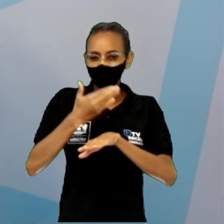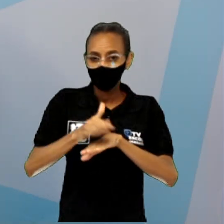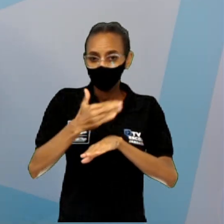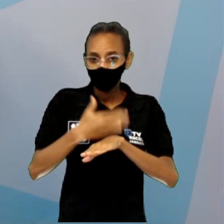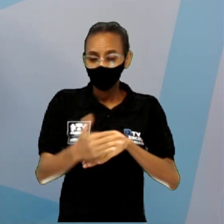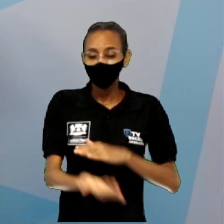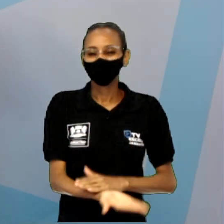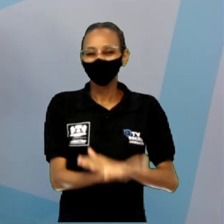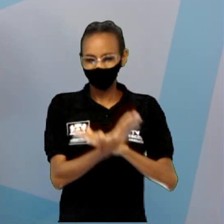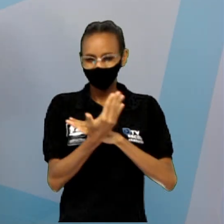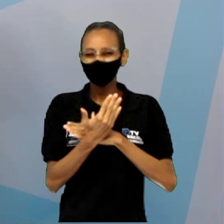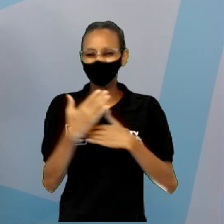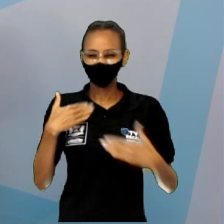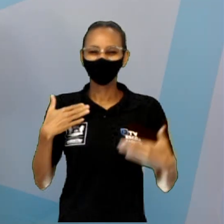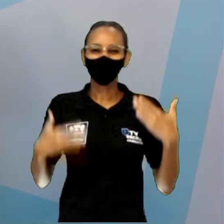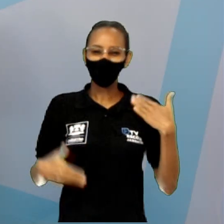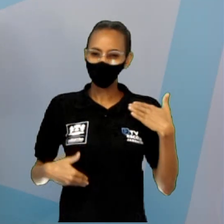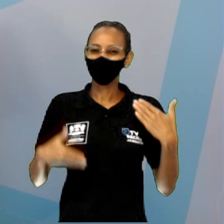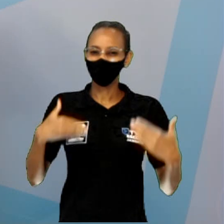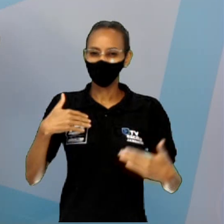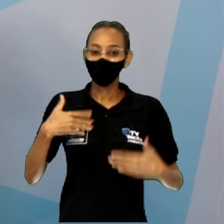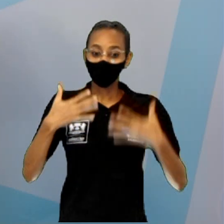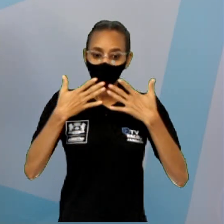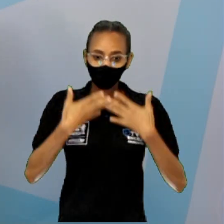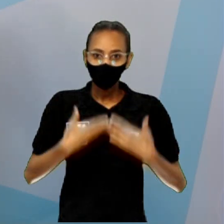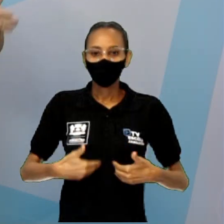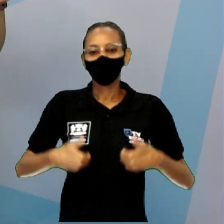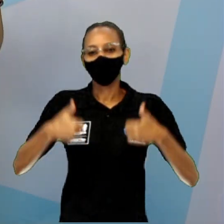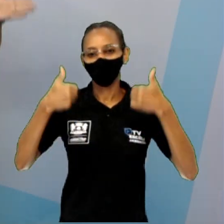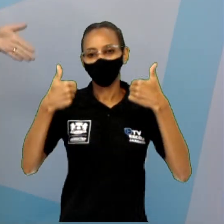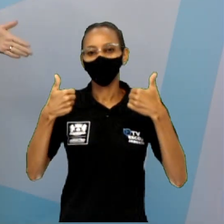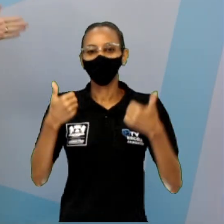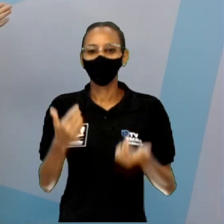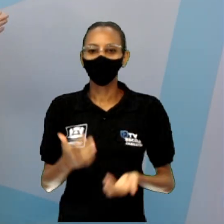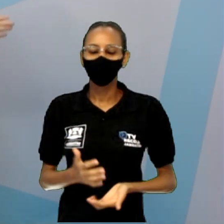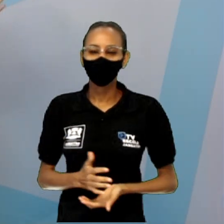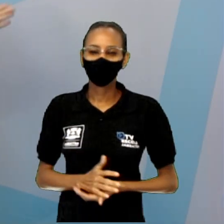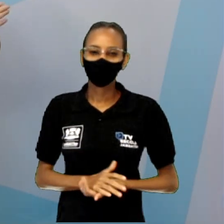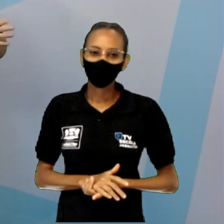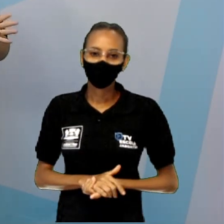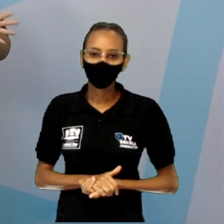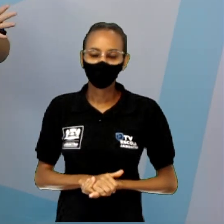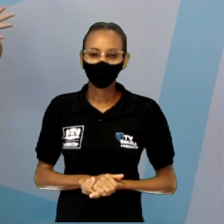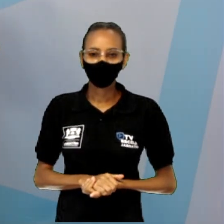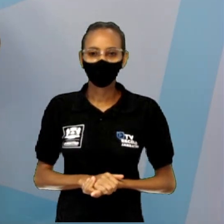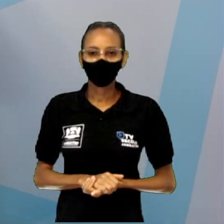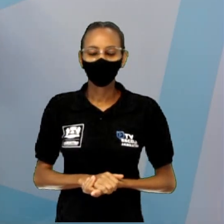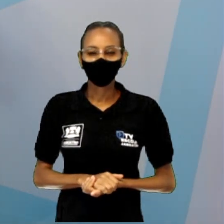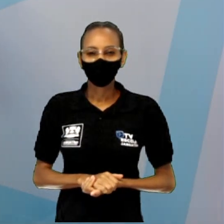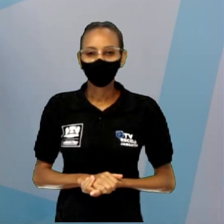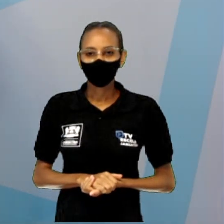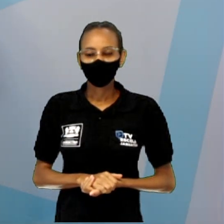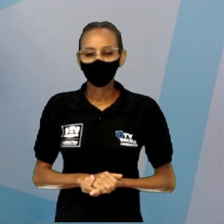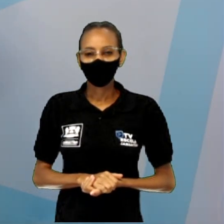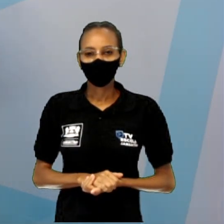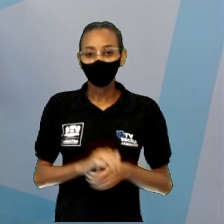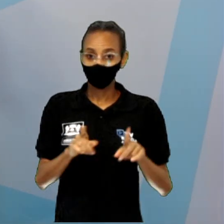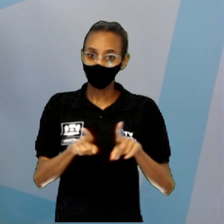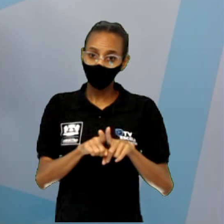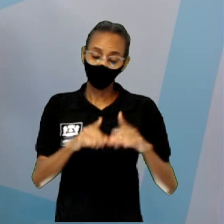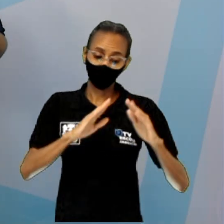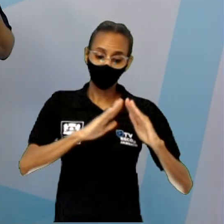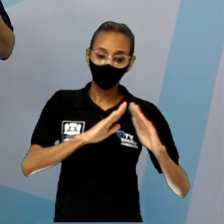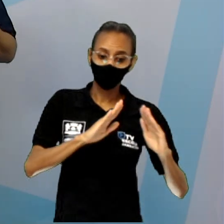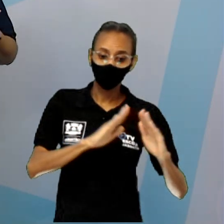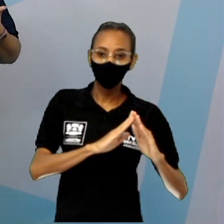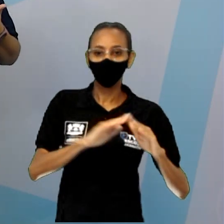gente consegue qualificar o nosso movimento no dia a dia ali, da nossa casa, do nosso